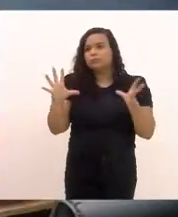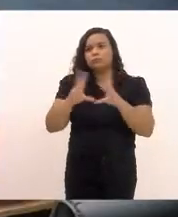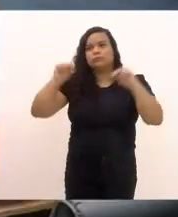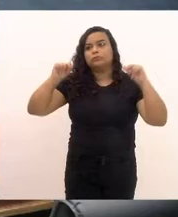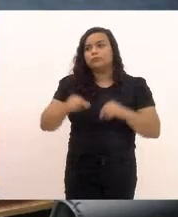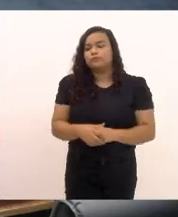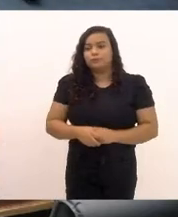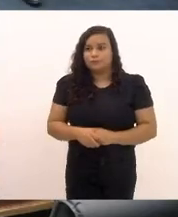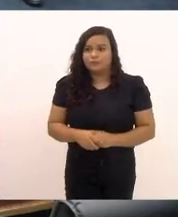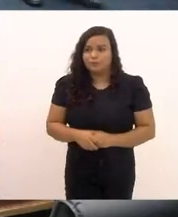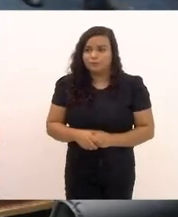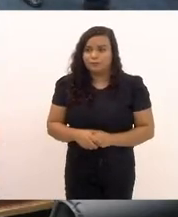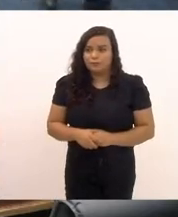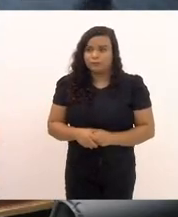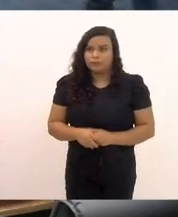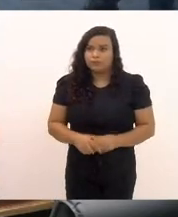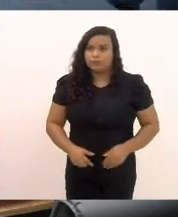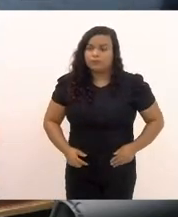Ok.